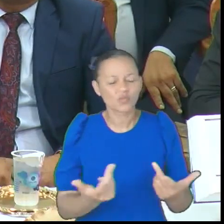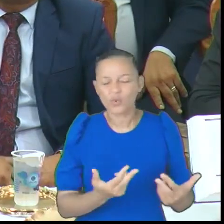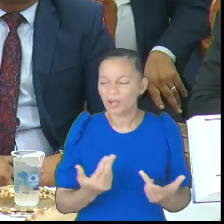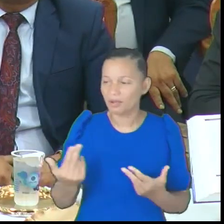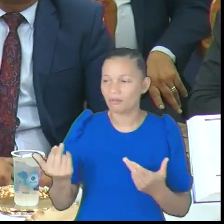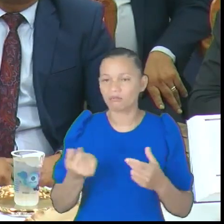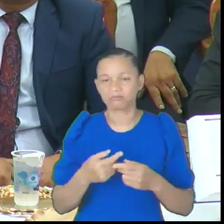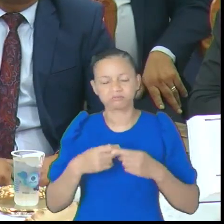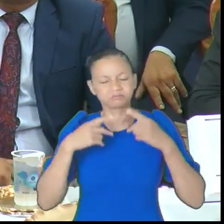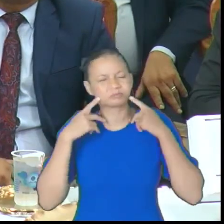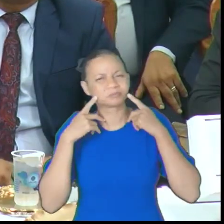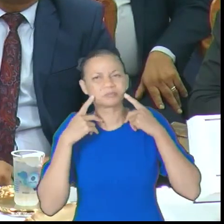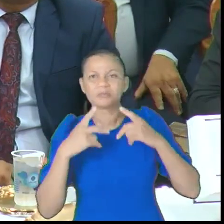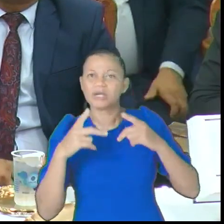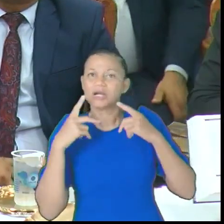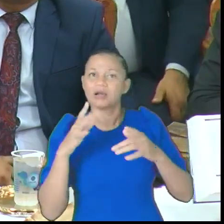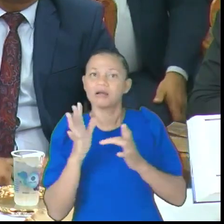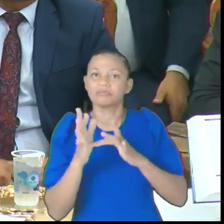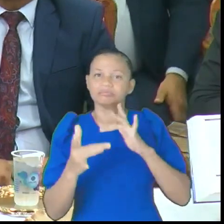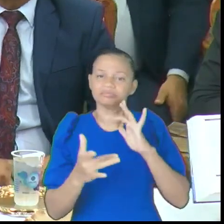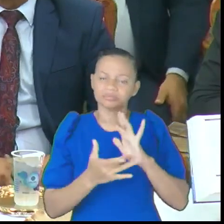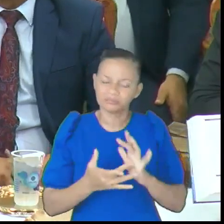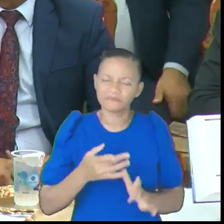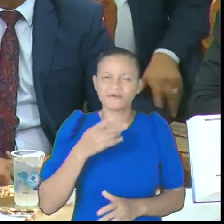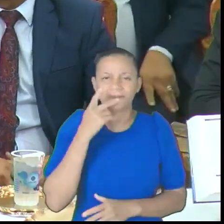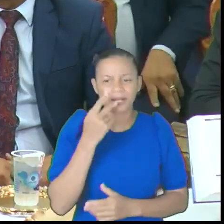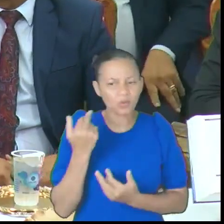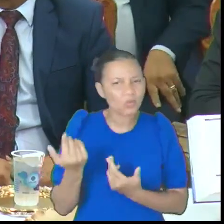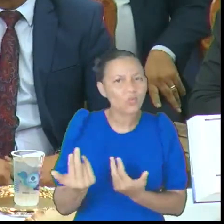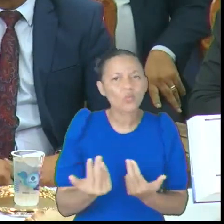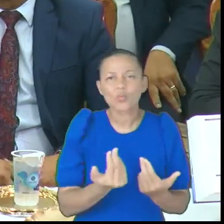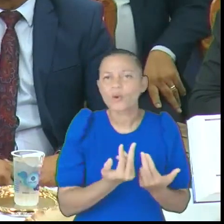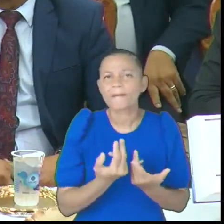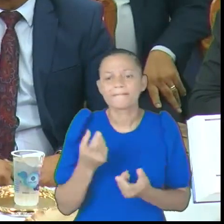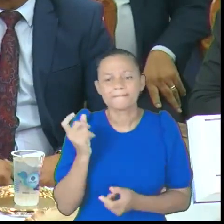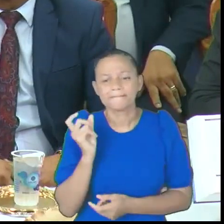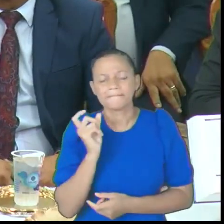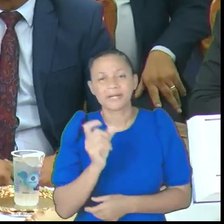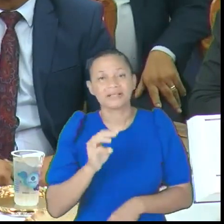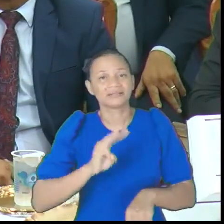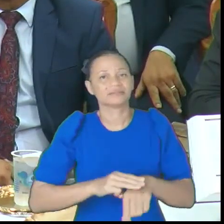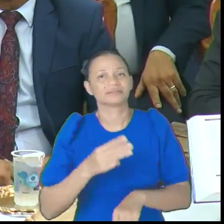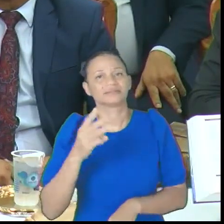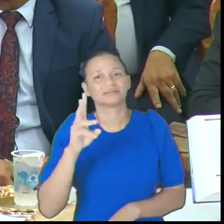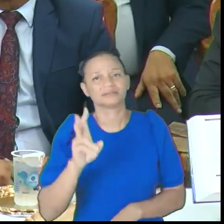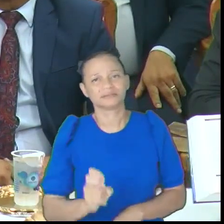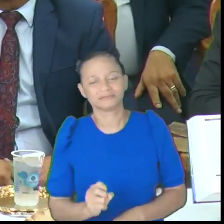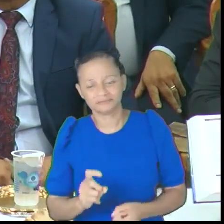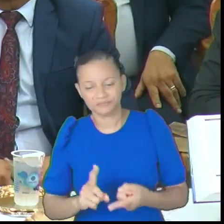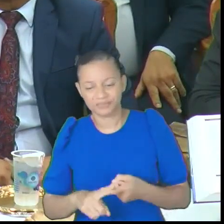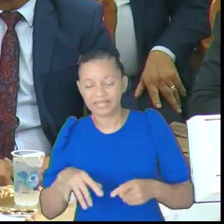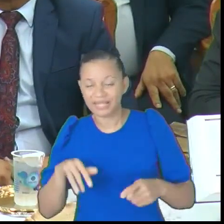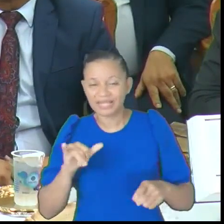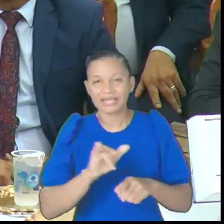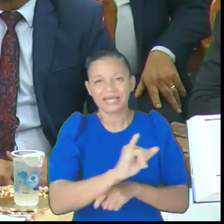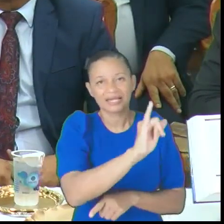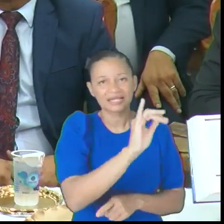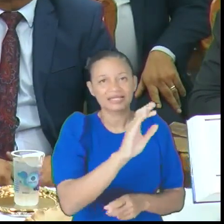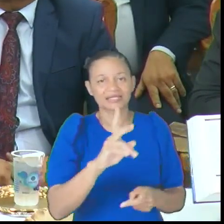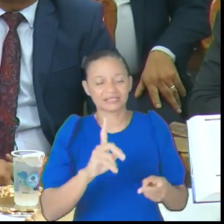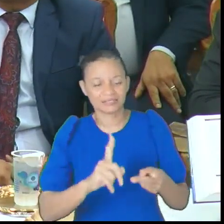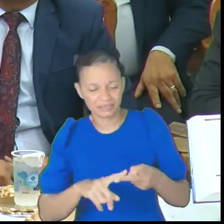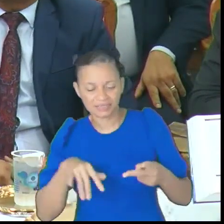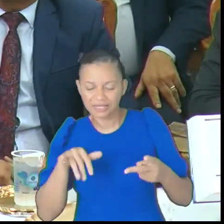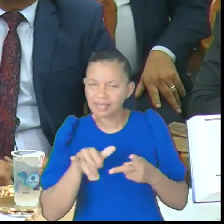mensagem, Jesus repete a mesma palavra 3 vezes. Engano no versículo 4, engano